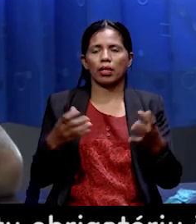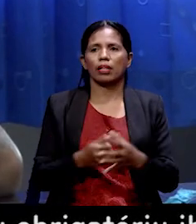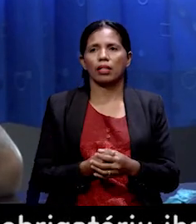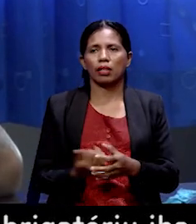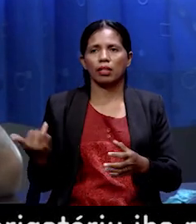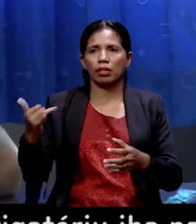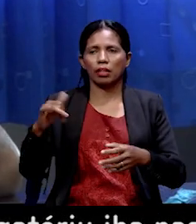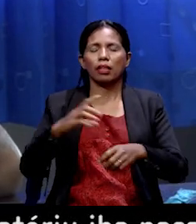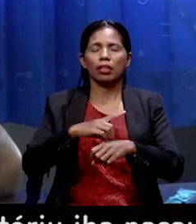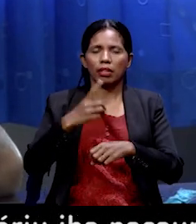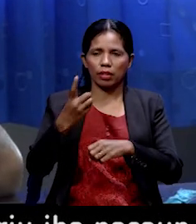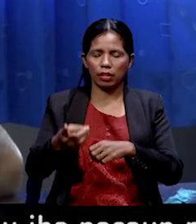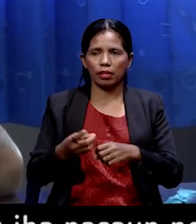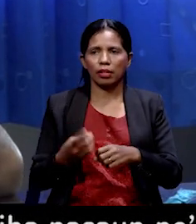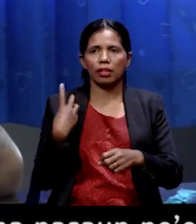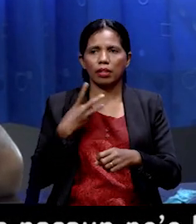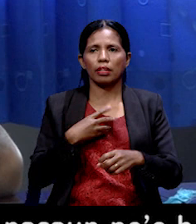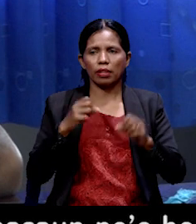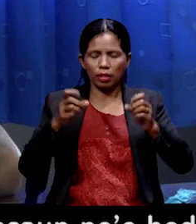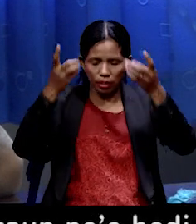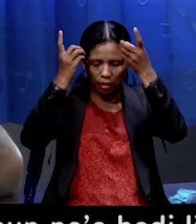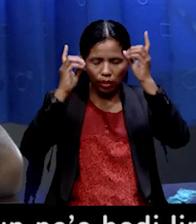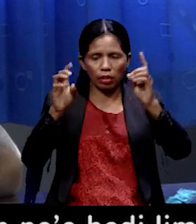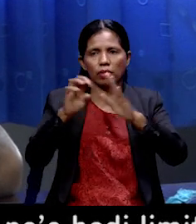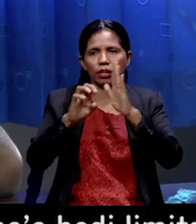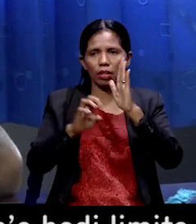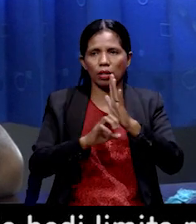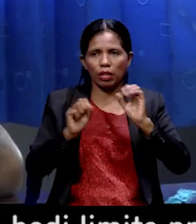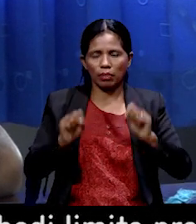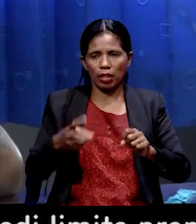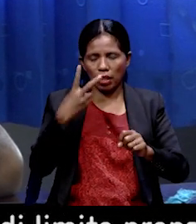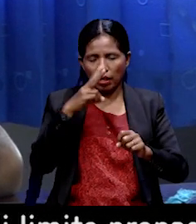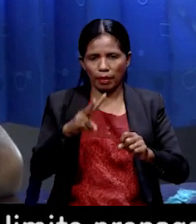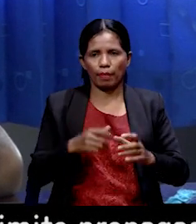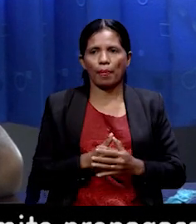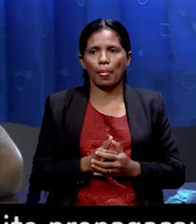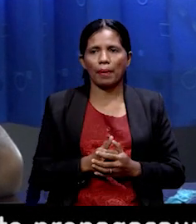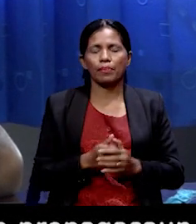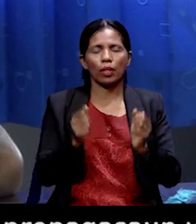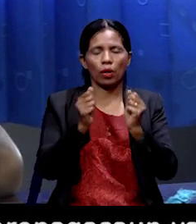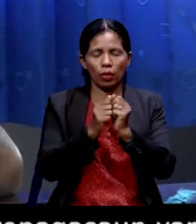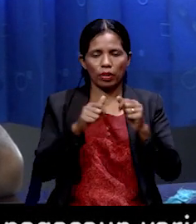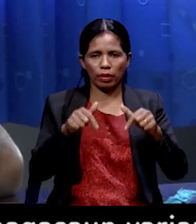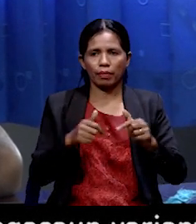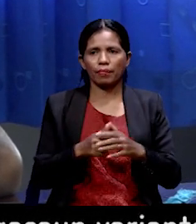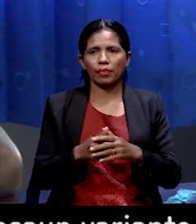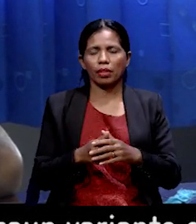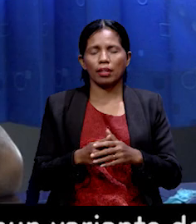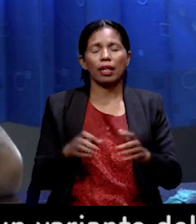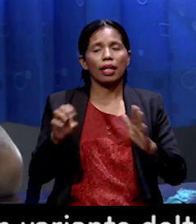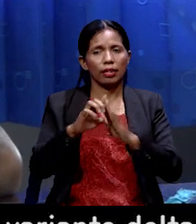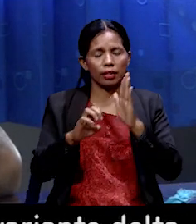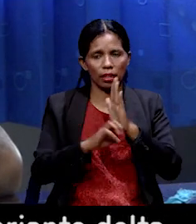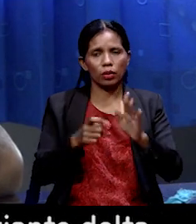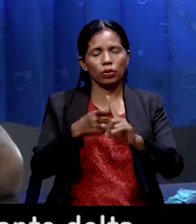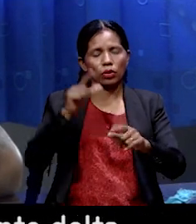desastre que vamos, não tem a decisão no Estado para a Rei Irané. Então, o Irenema, o Estado e o Lius e o Governo, a Rei